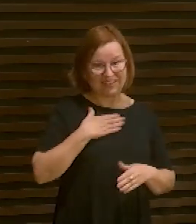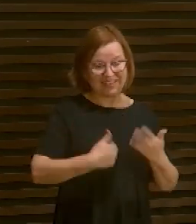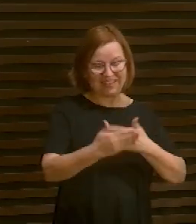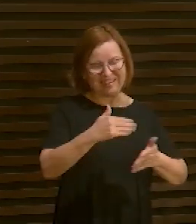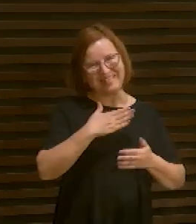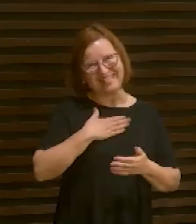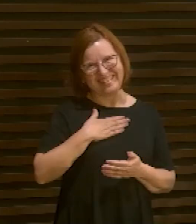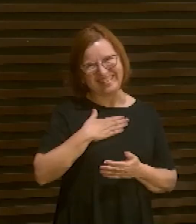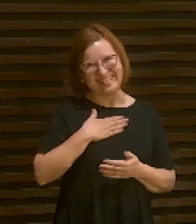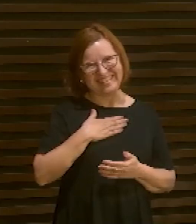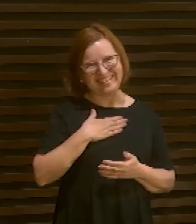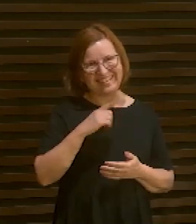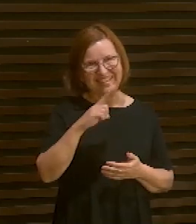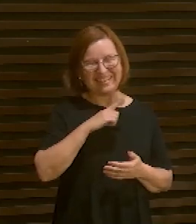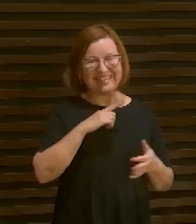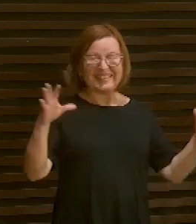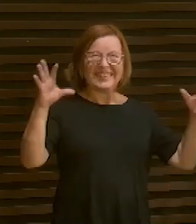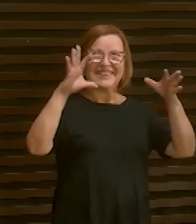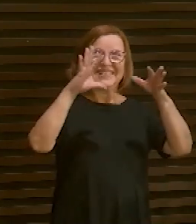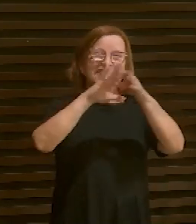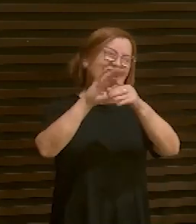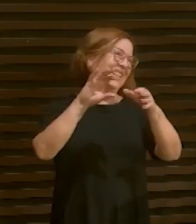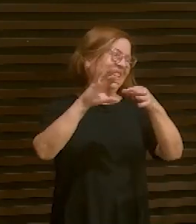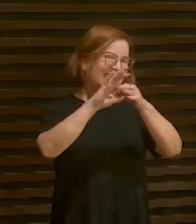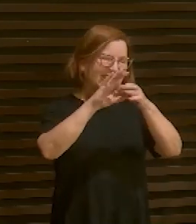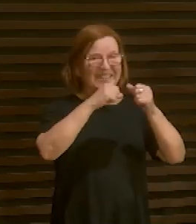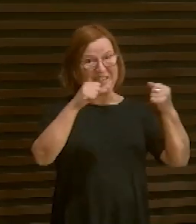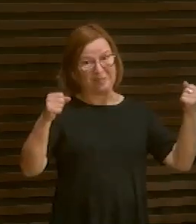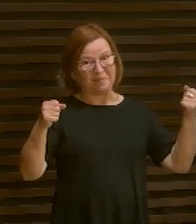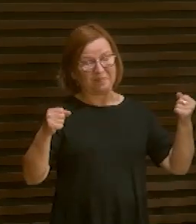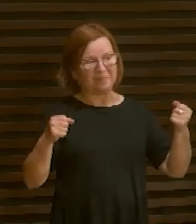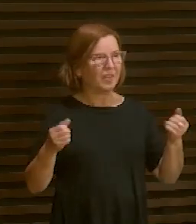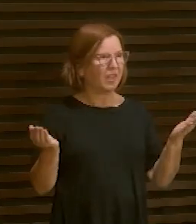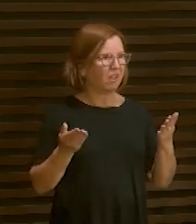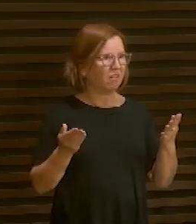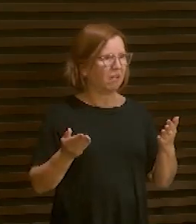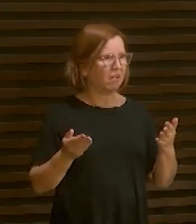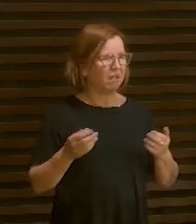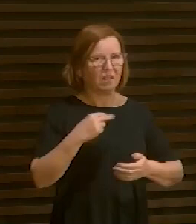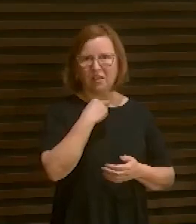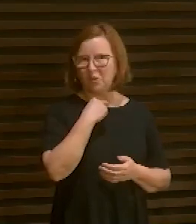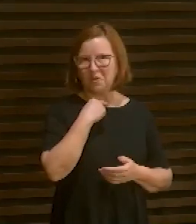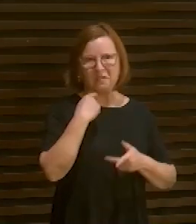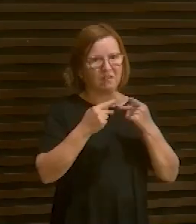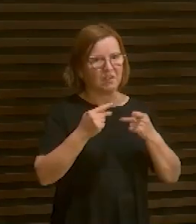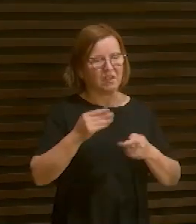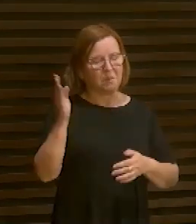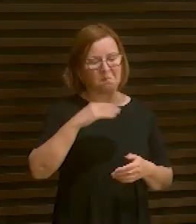de mim. Há uma fusão muito grande. Agora, meu irmão, eu não posso ofender, falar mal do meu